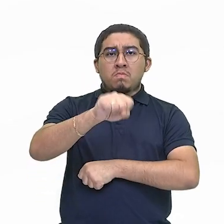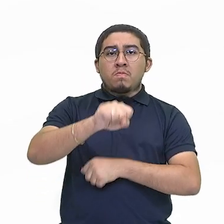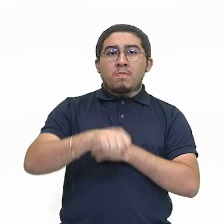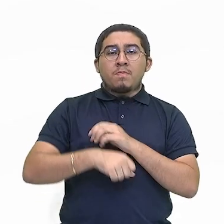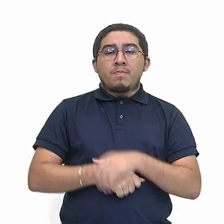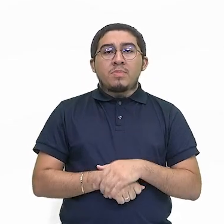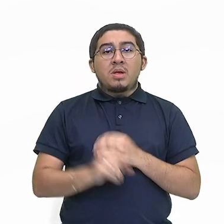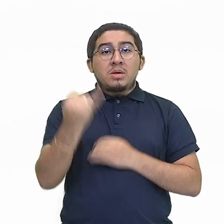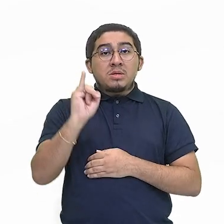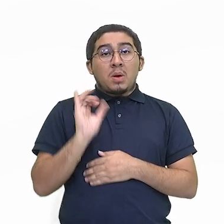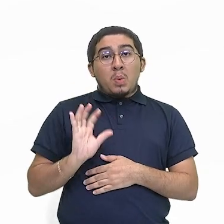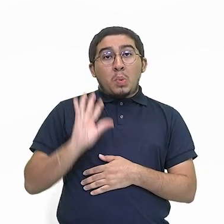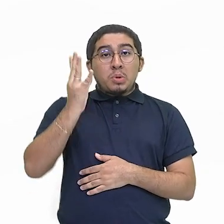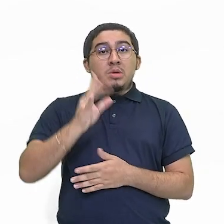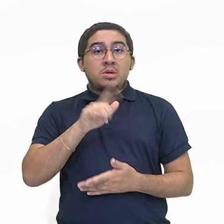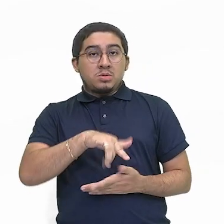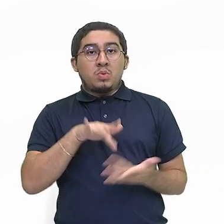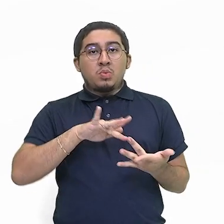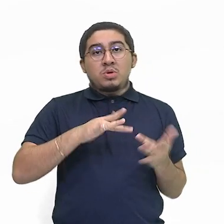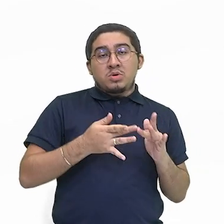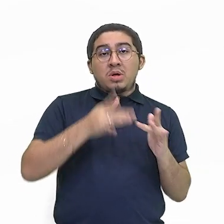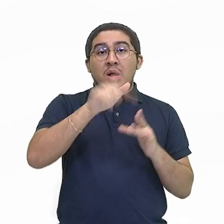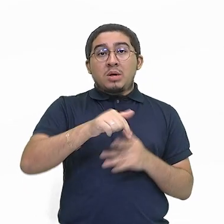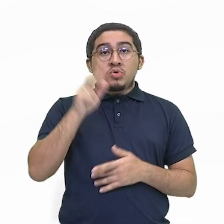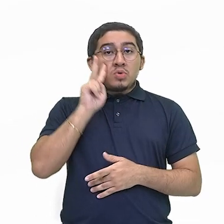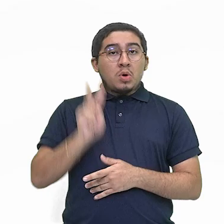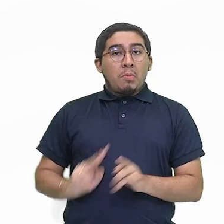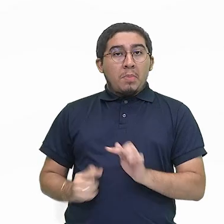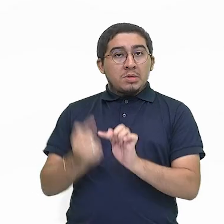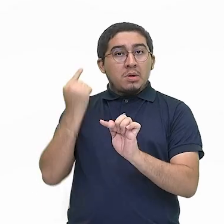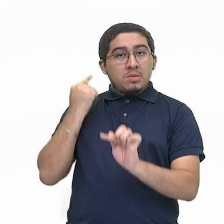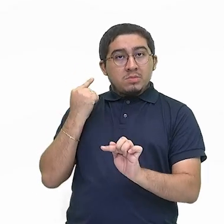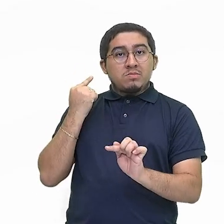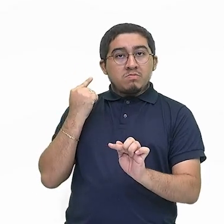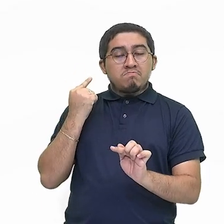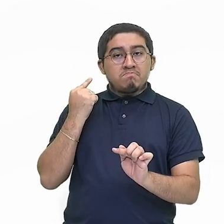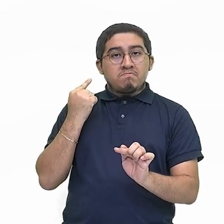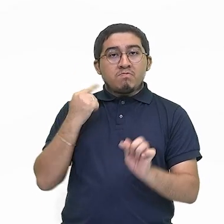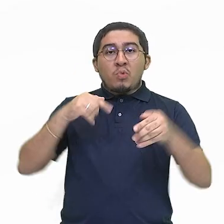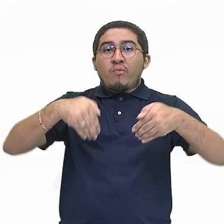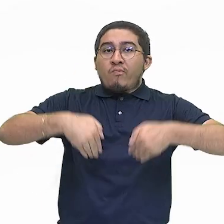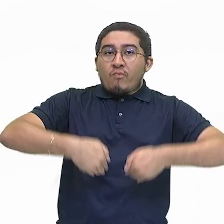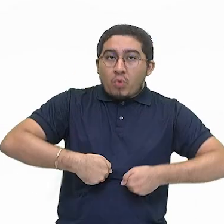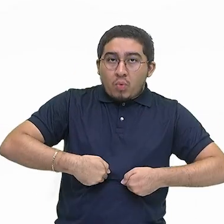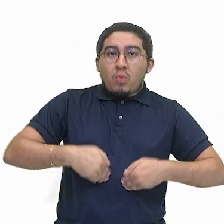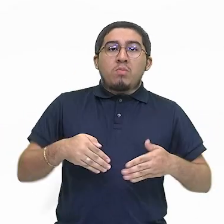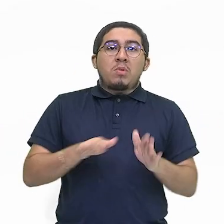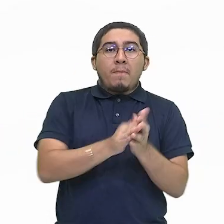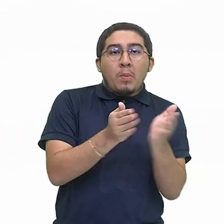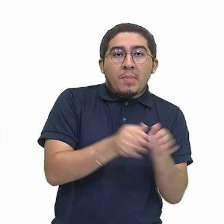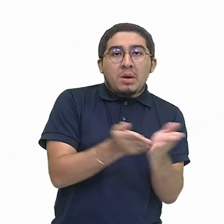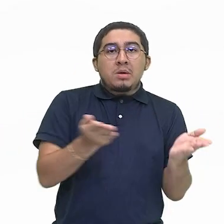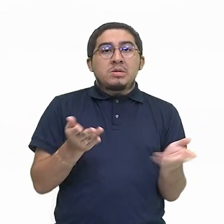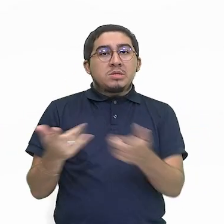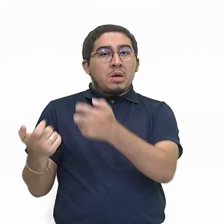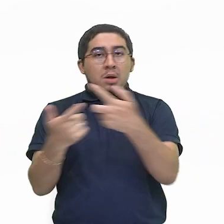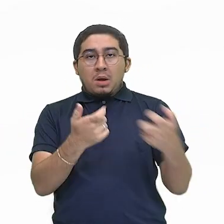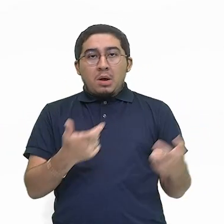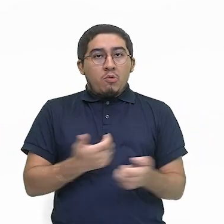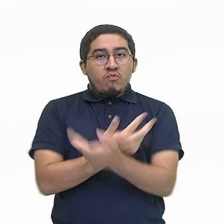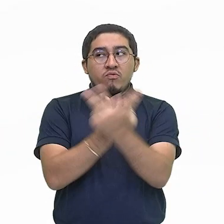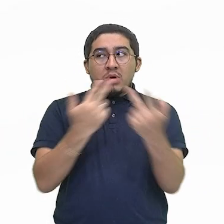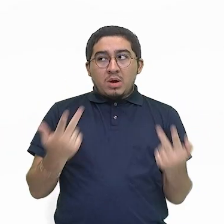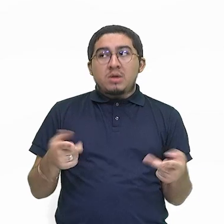elas acontecem, essas realidades elas são históricas. Né? A fome, a miséria, as guerras, né?